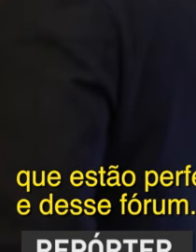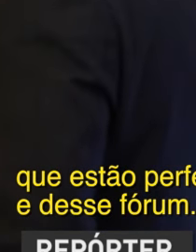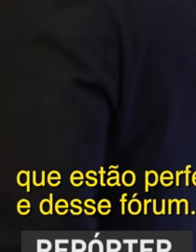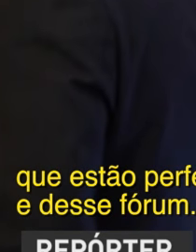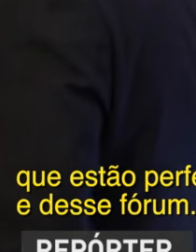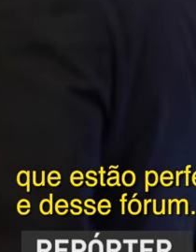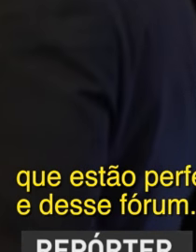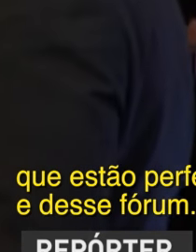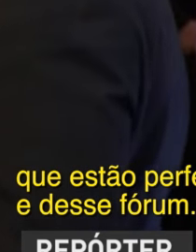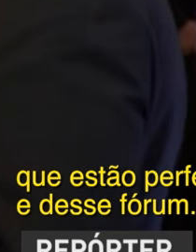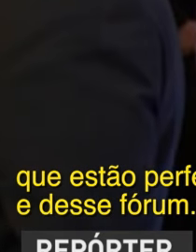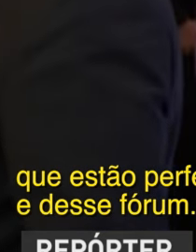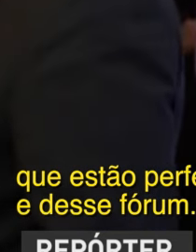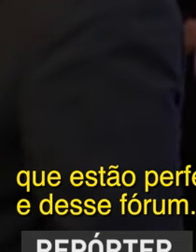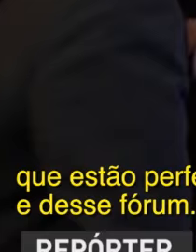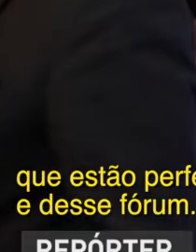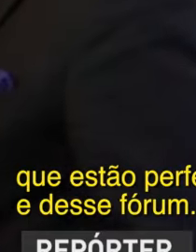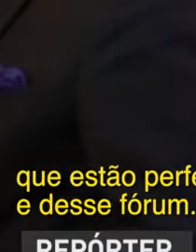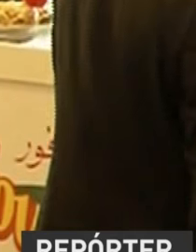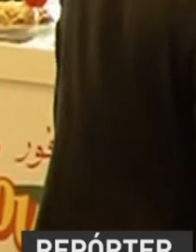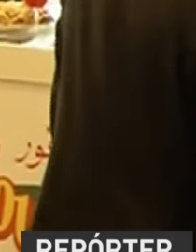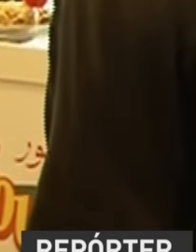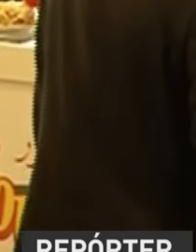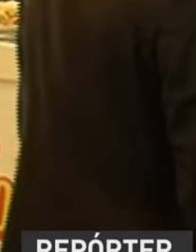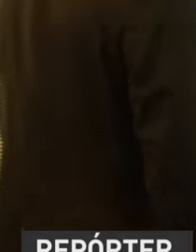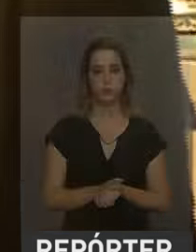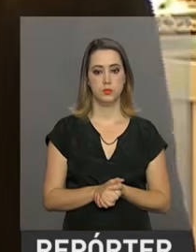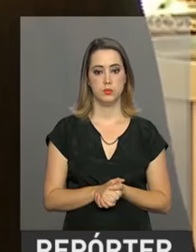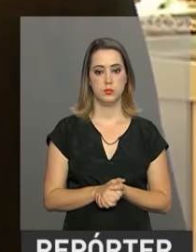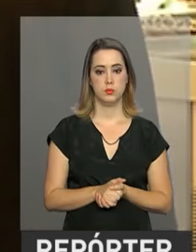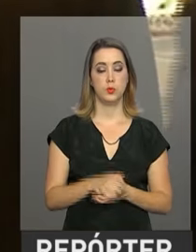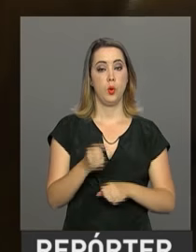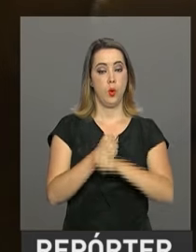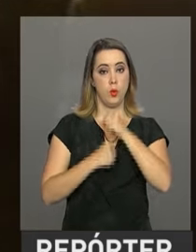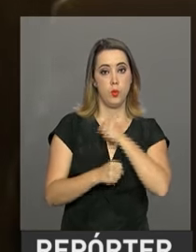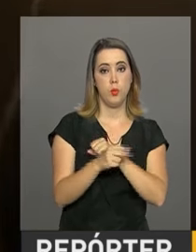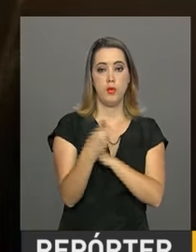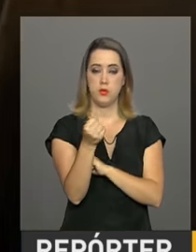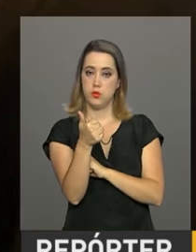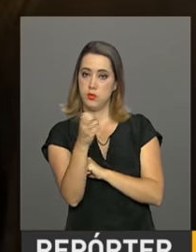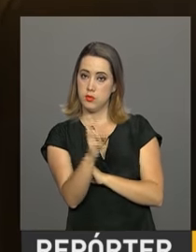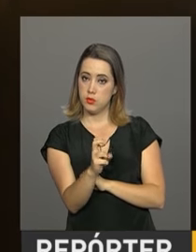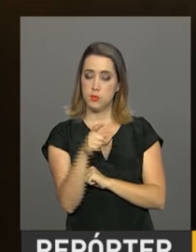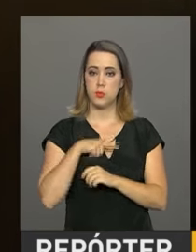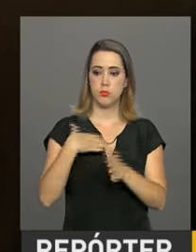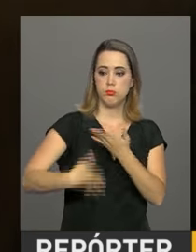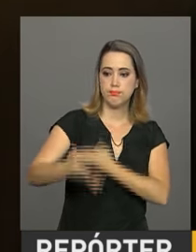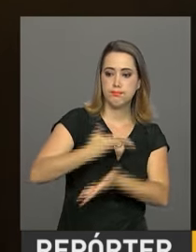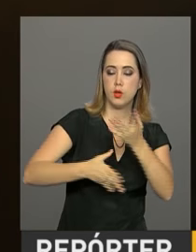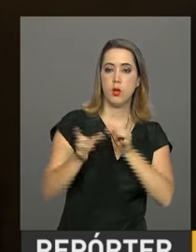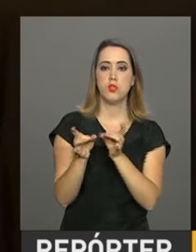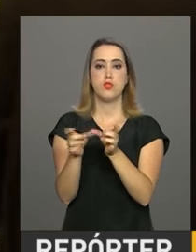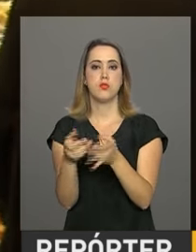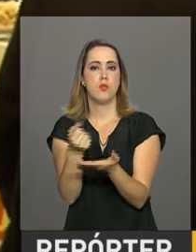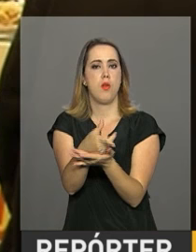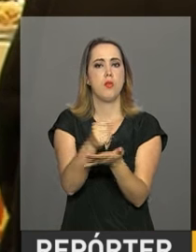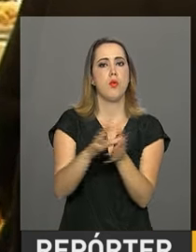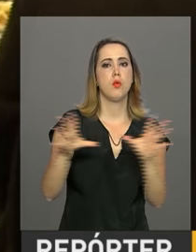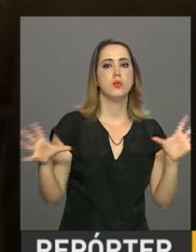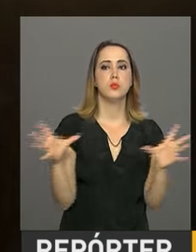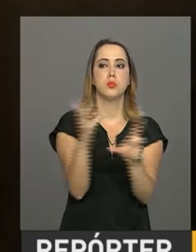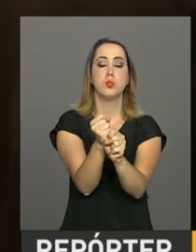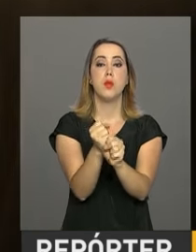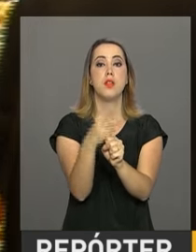conference and of the forum. Em 2015, as transações comerciais entre os dois países somaram cerca de 310